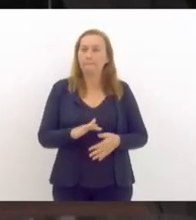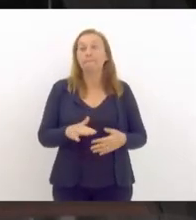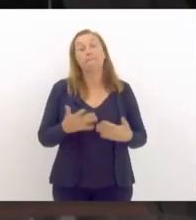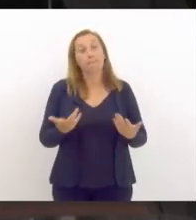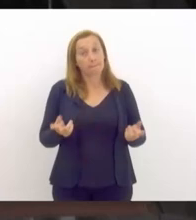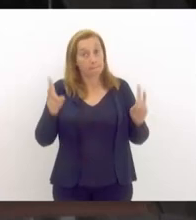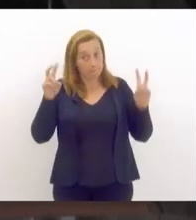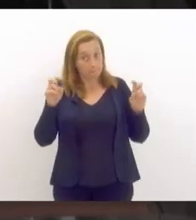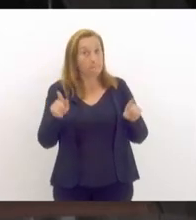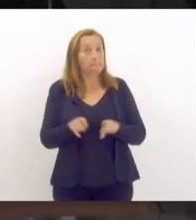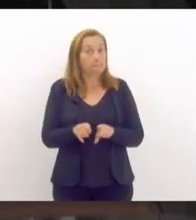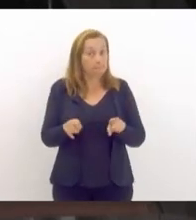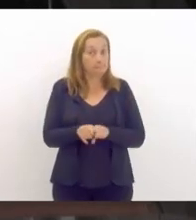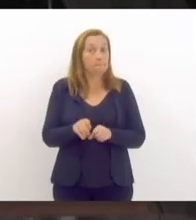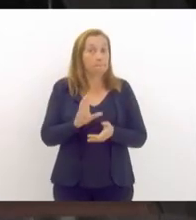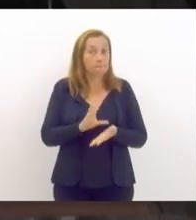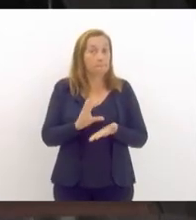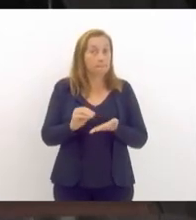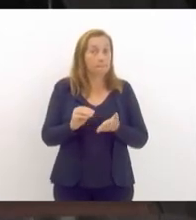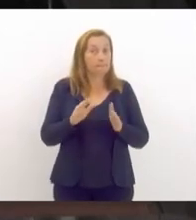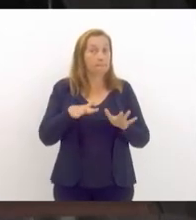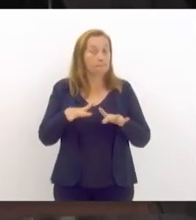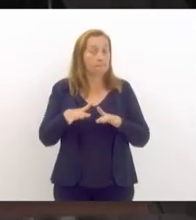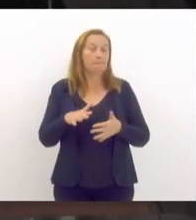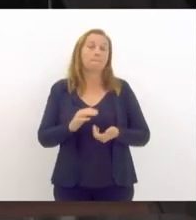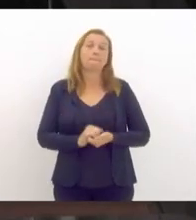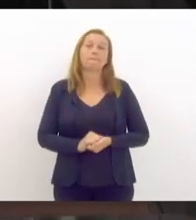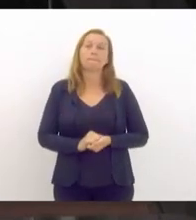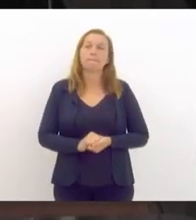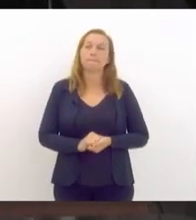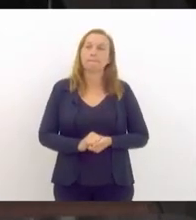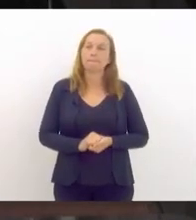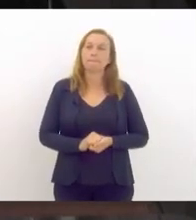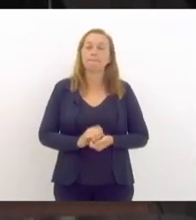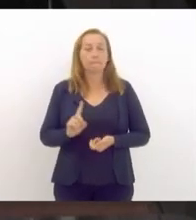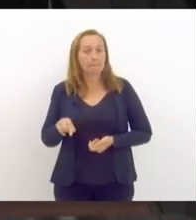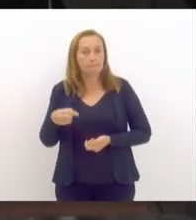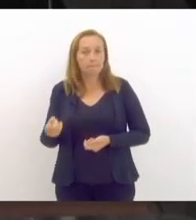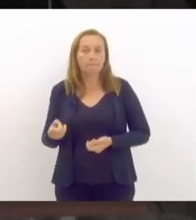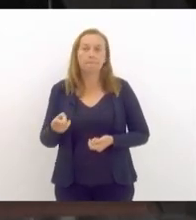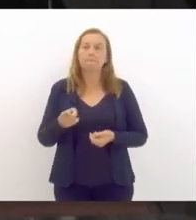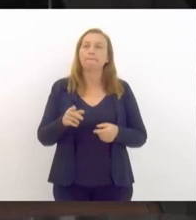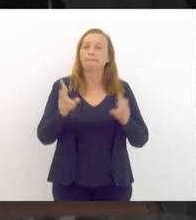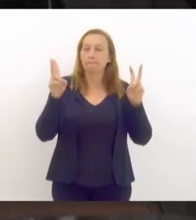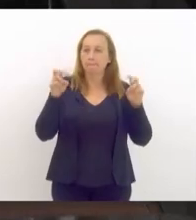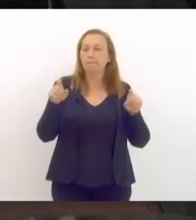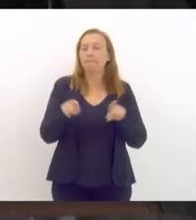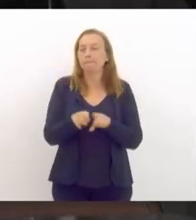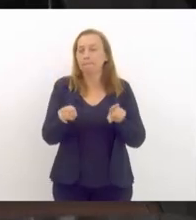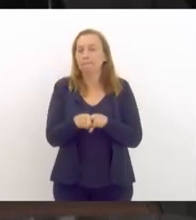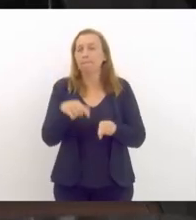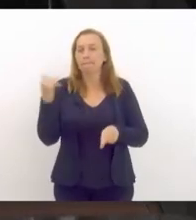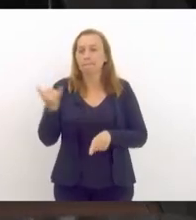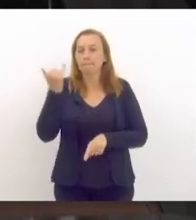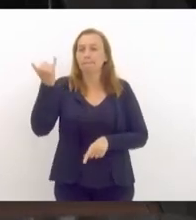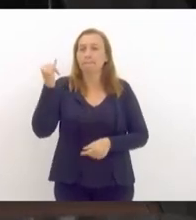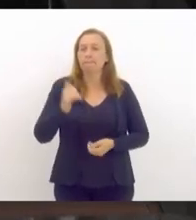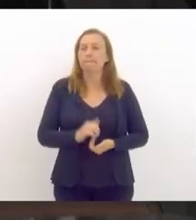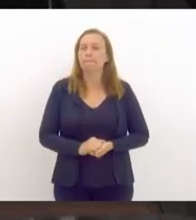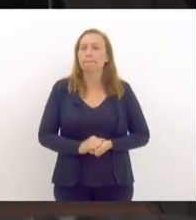uma questão que também é uma das pautas das mobilizações outra pauta também muito importante